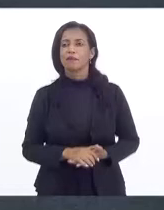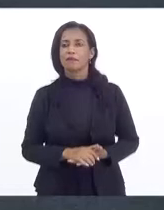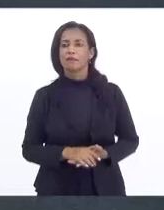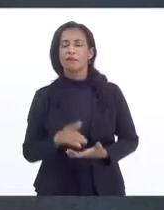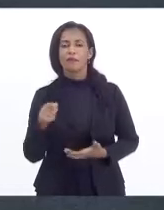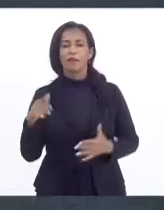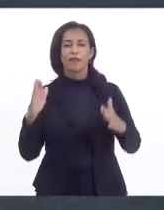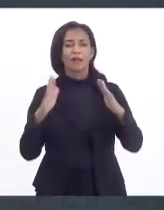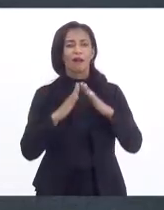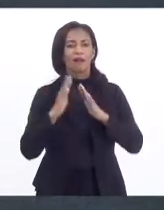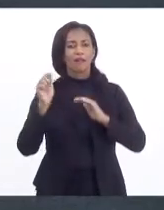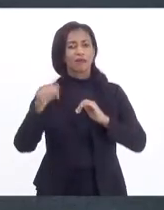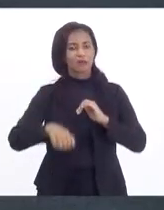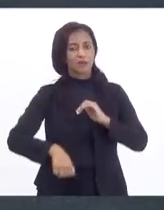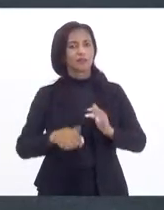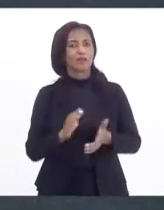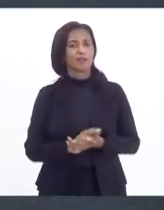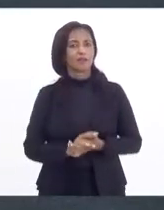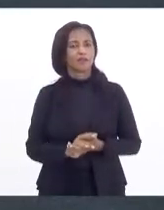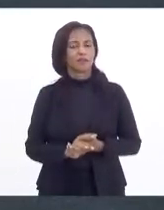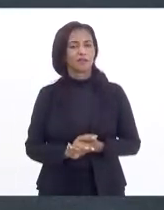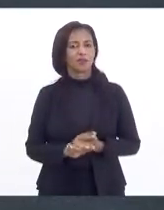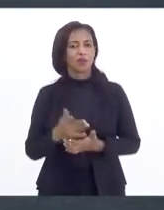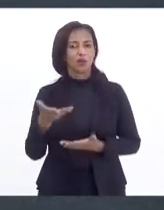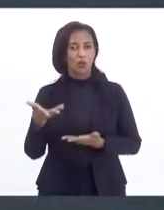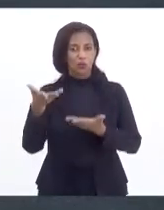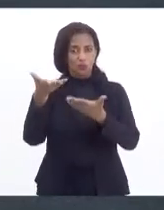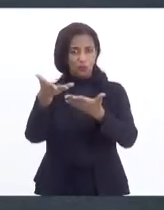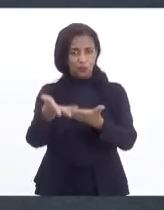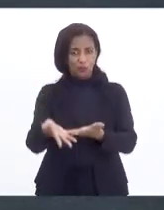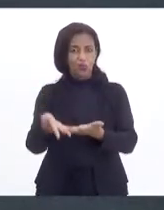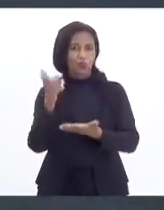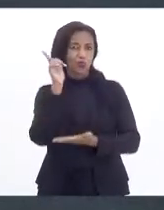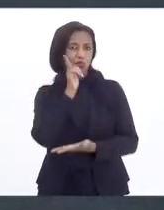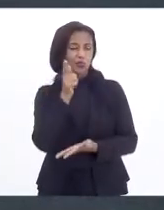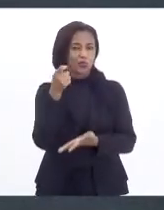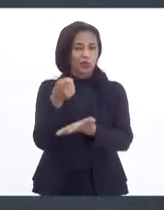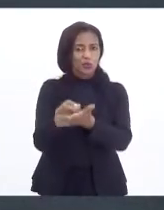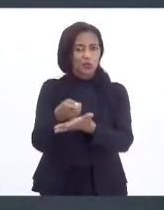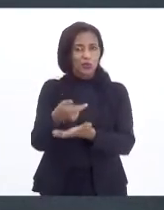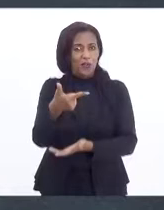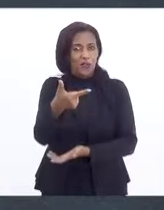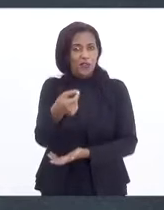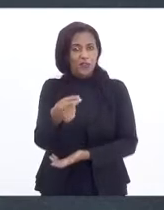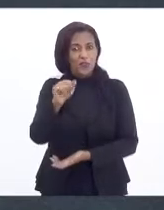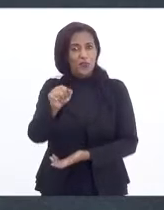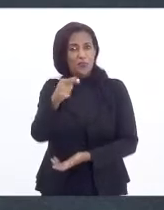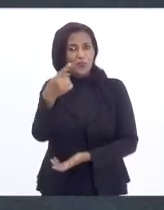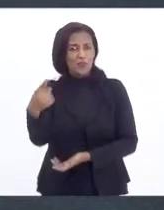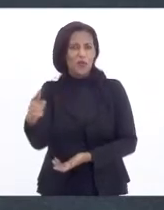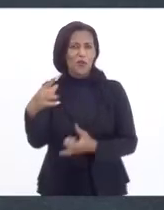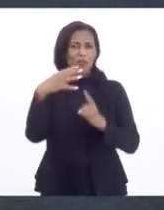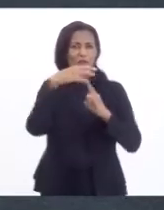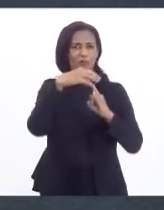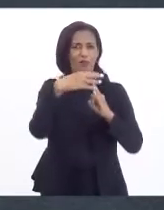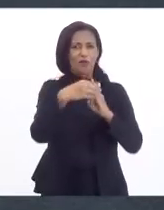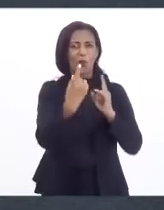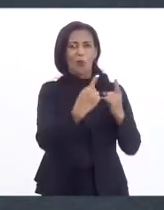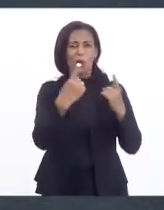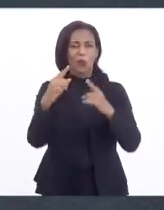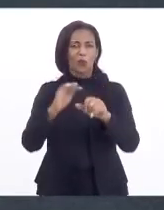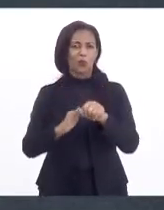Essa casa aqui, senhor presidente, com a anuência de Vossa Excelência, conseguiu garantir 20 milhões para a Fiocruz no